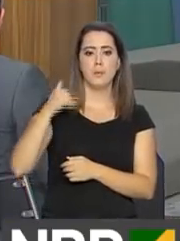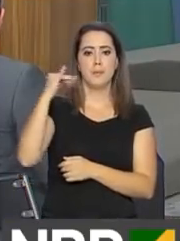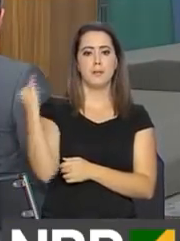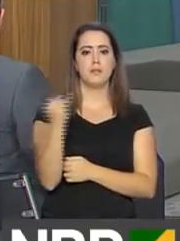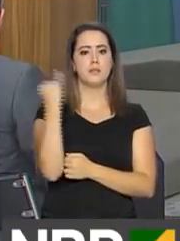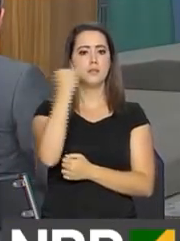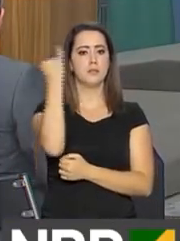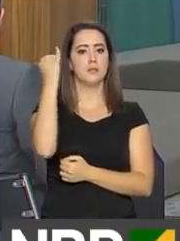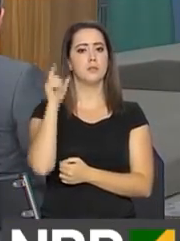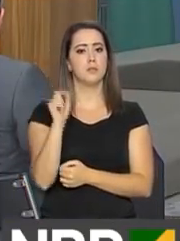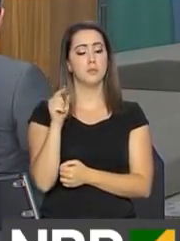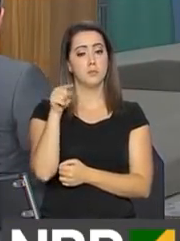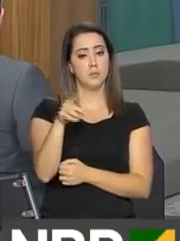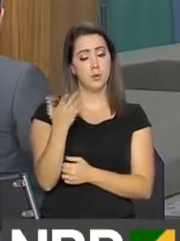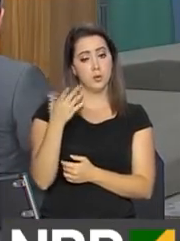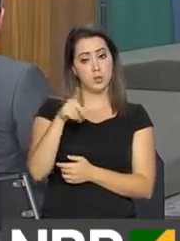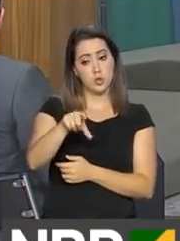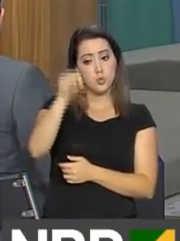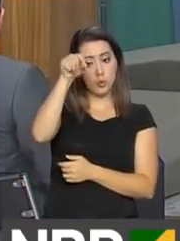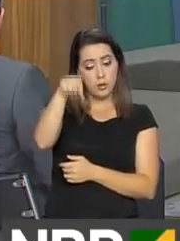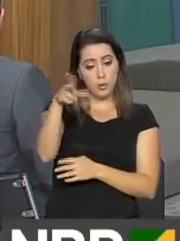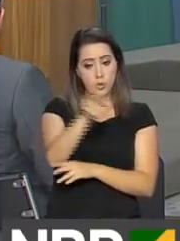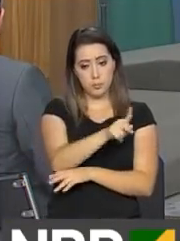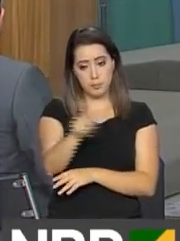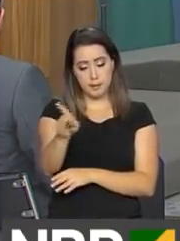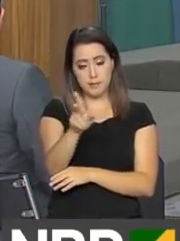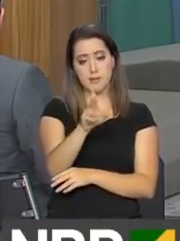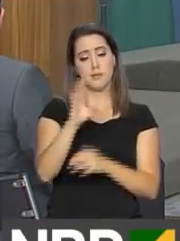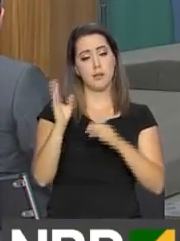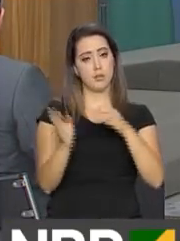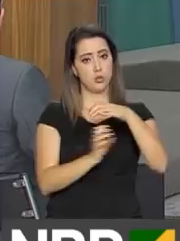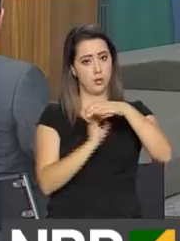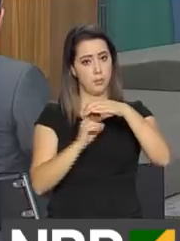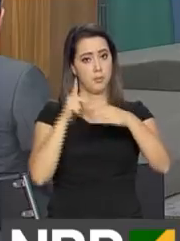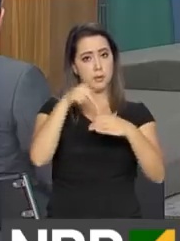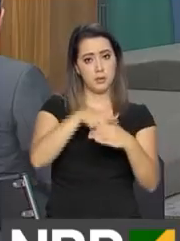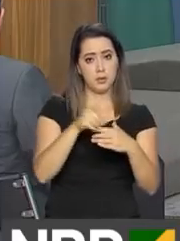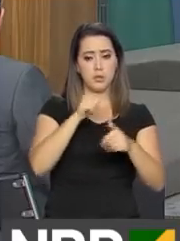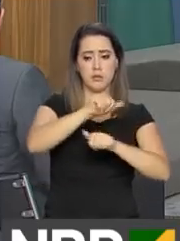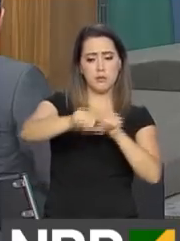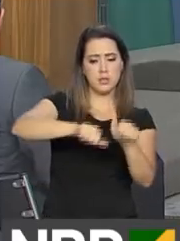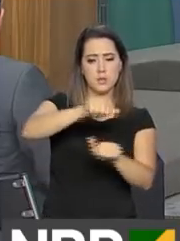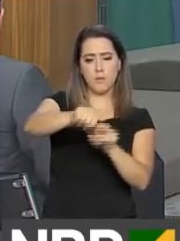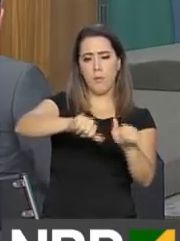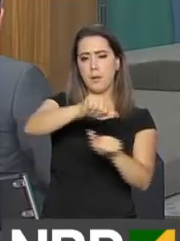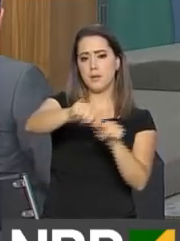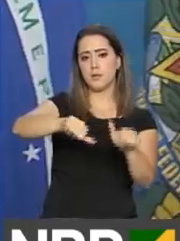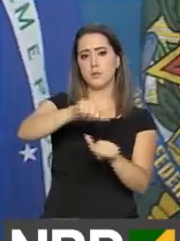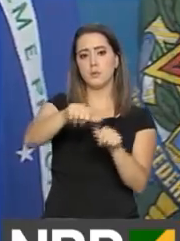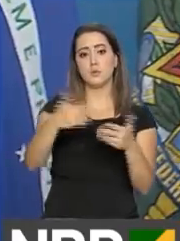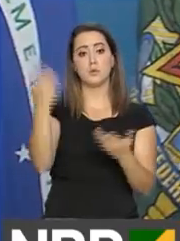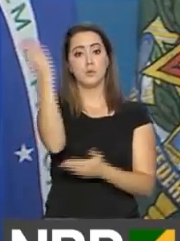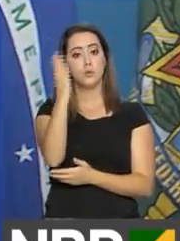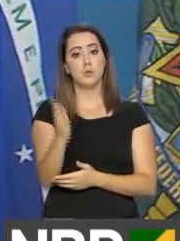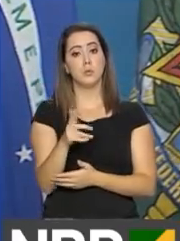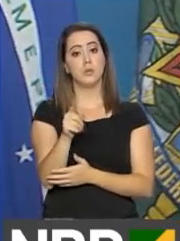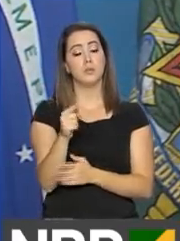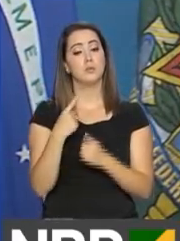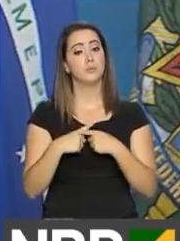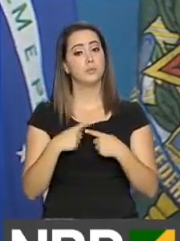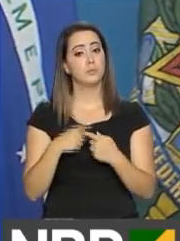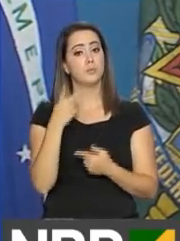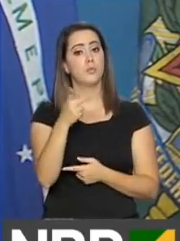para comandar a petrobras neste momento e transformações por que passa o brasil porque o